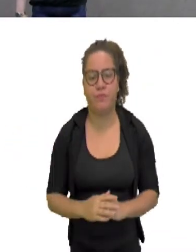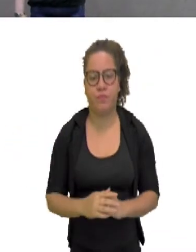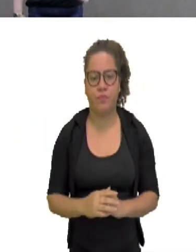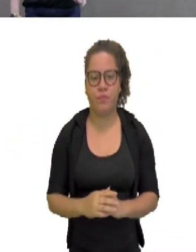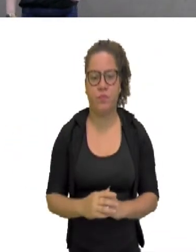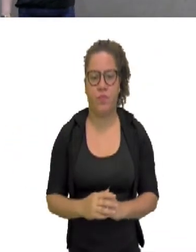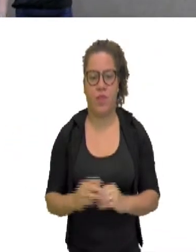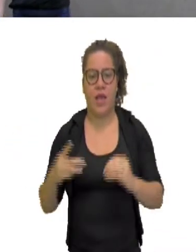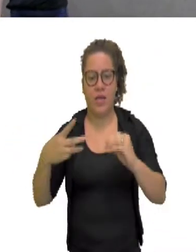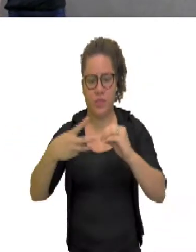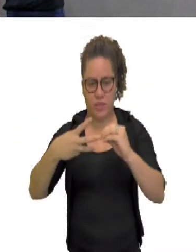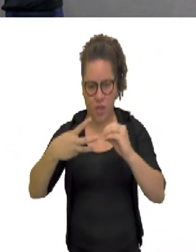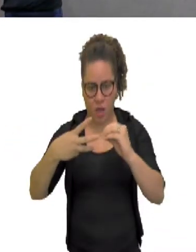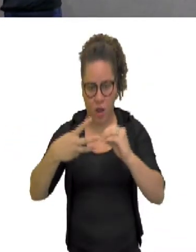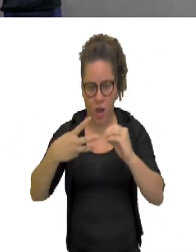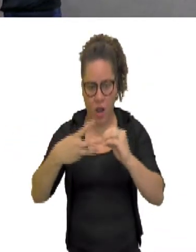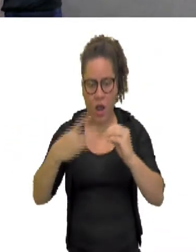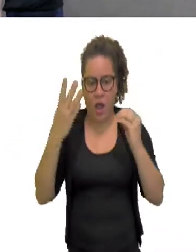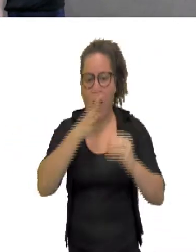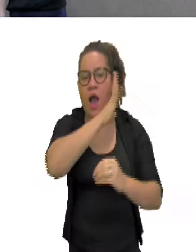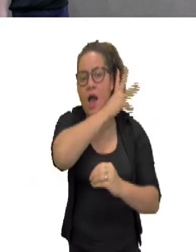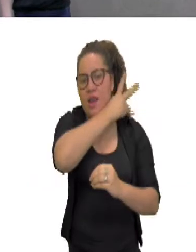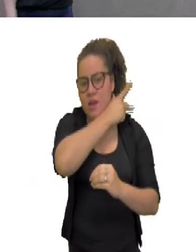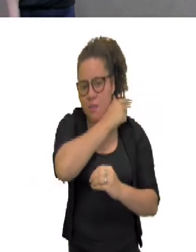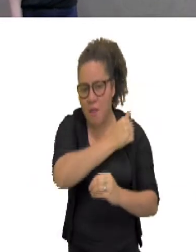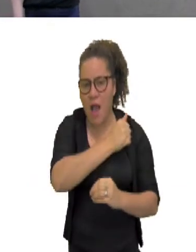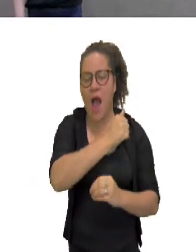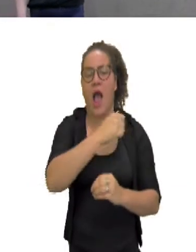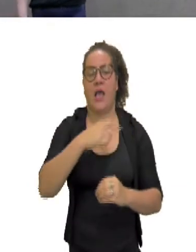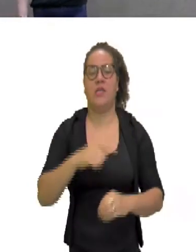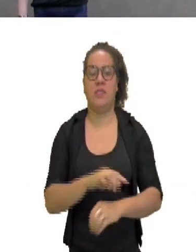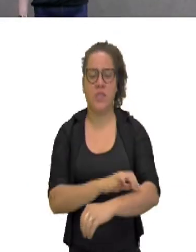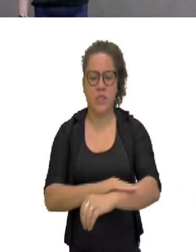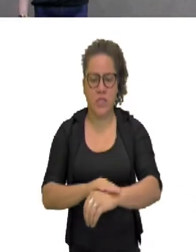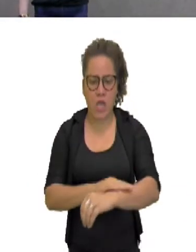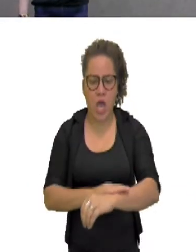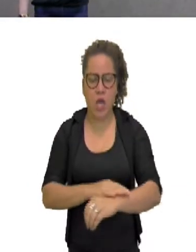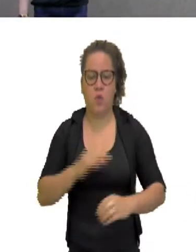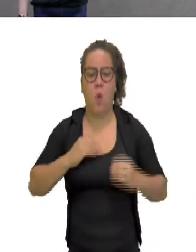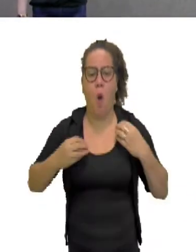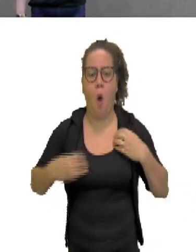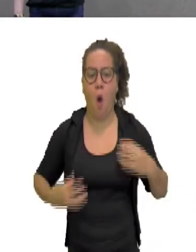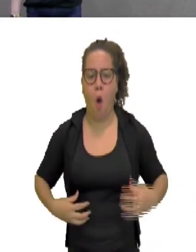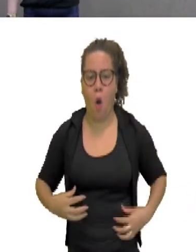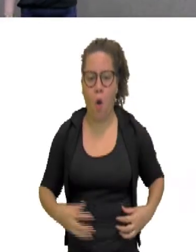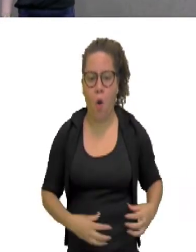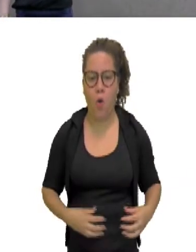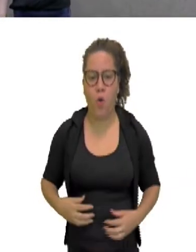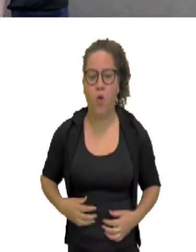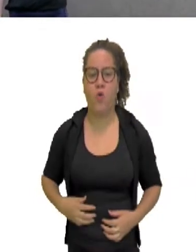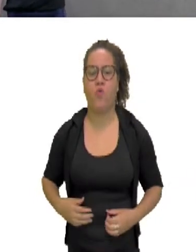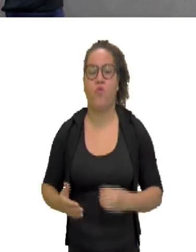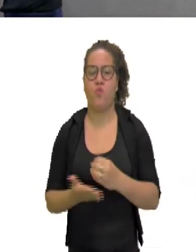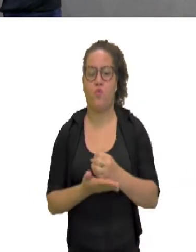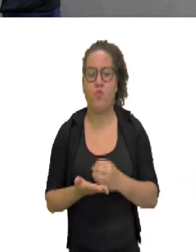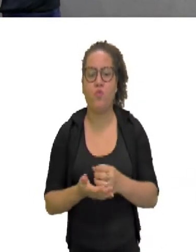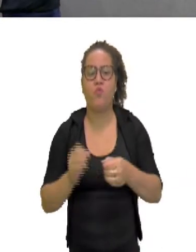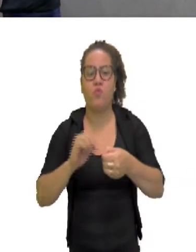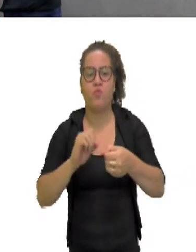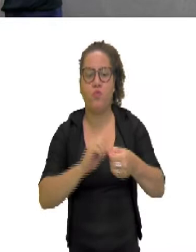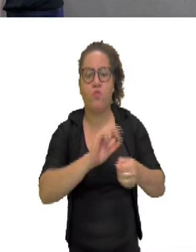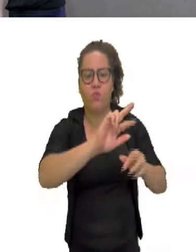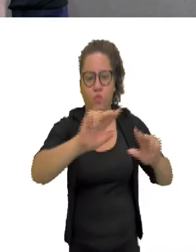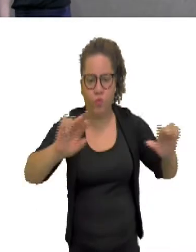células animais têm a função de originar tecidos e órgãos que apresentam funcionalidades